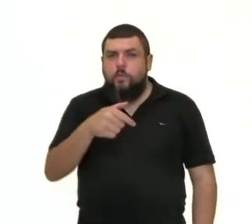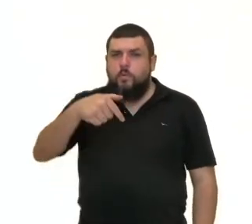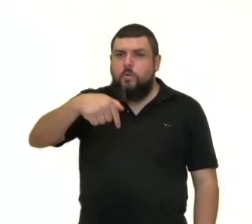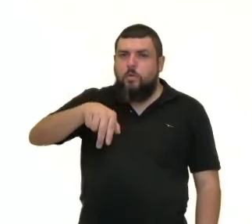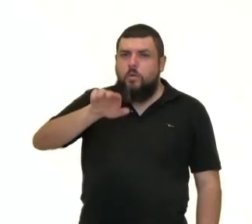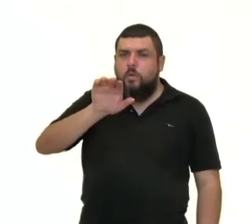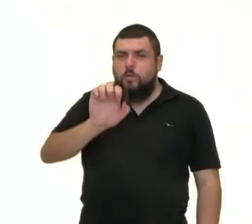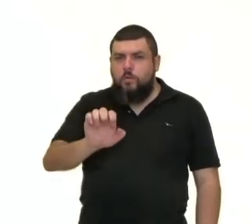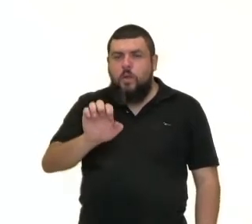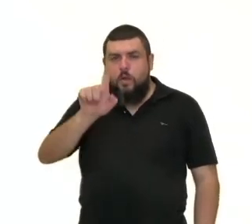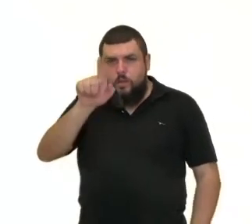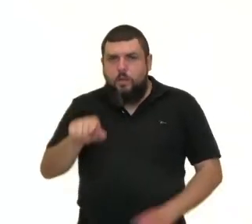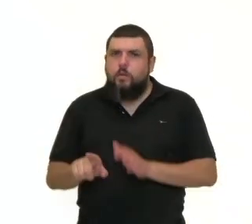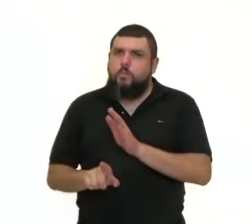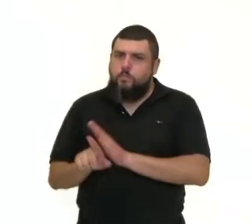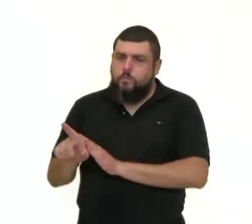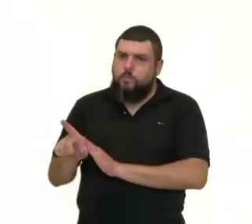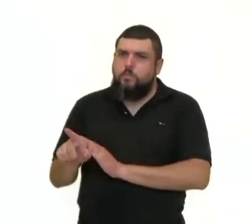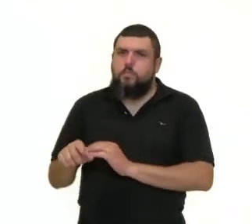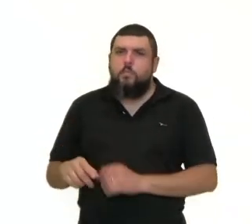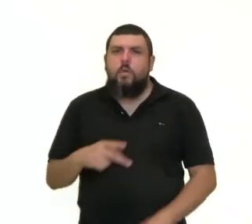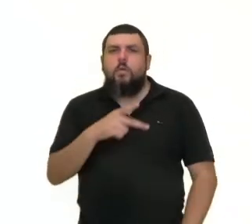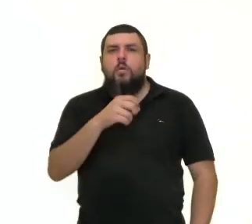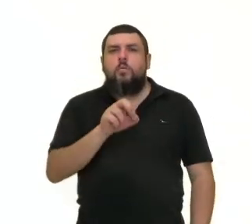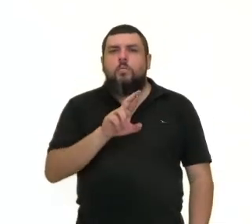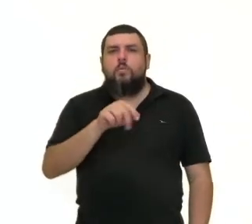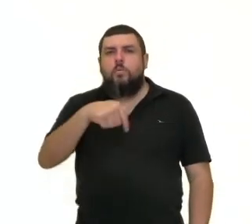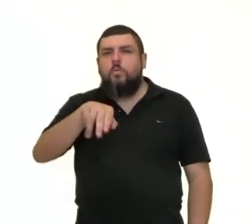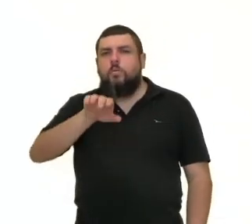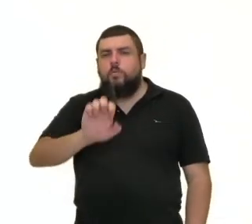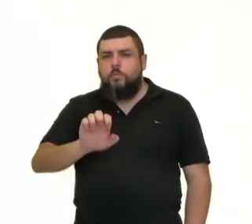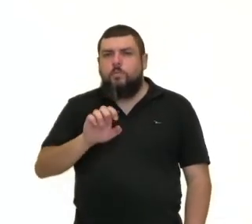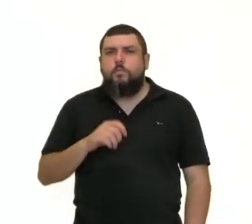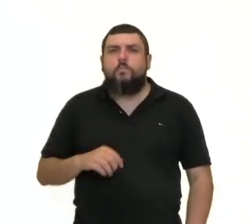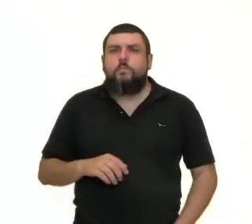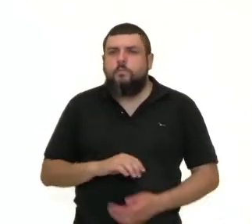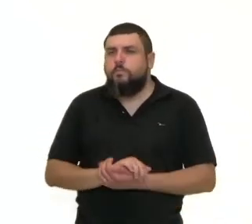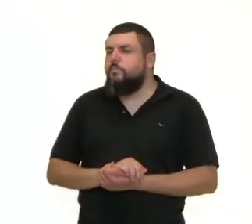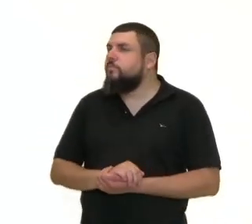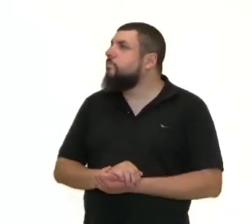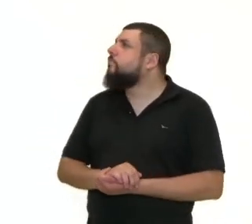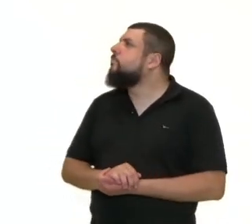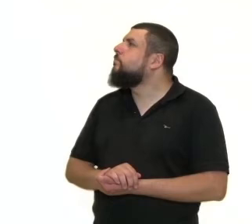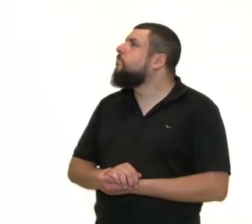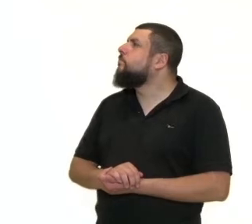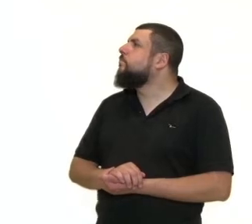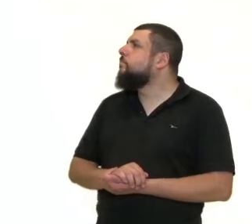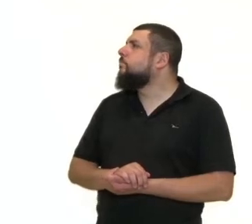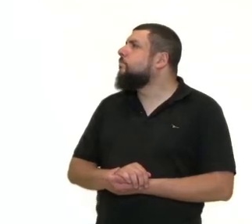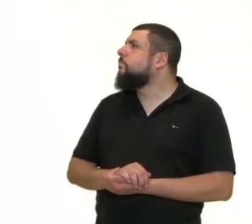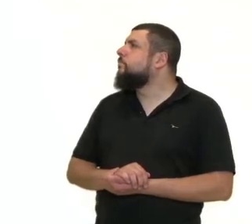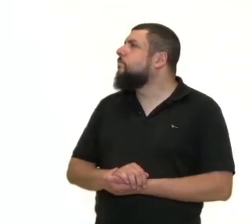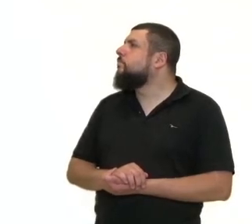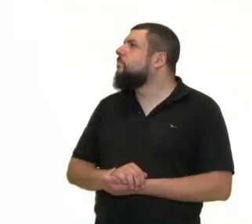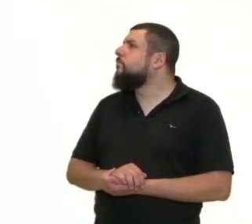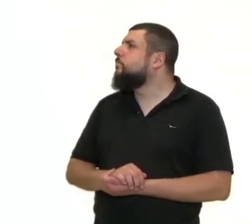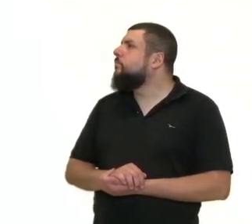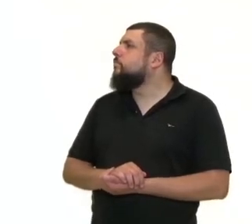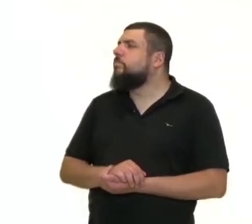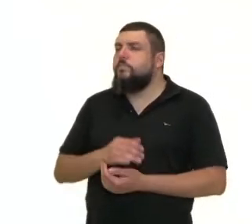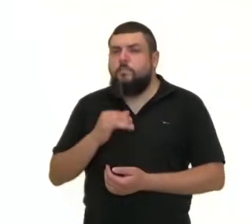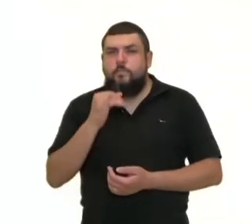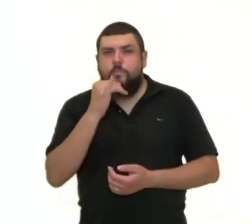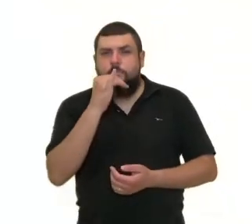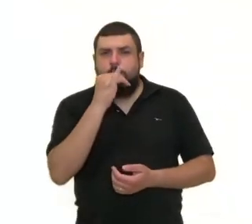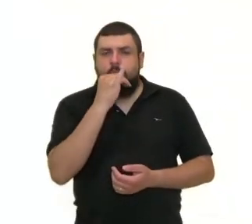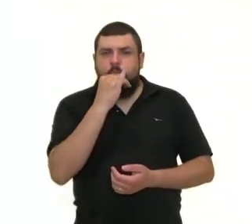nós usamos o porquê junto, pois, visto que, já que e por isso. Vamos ao